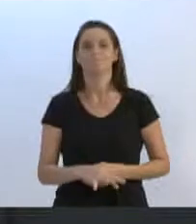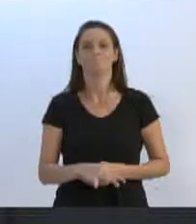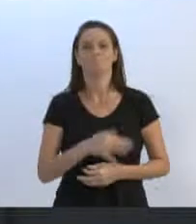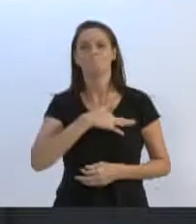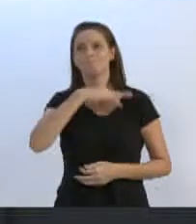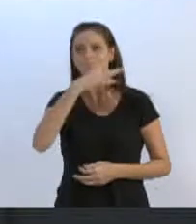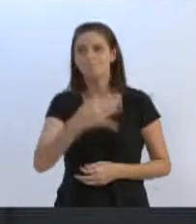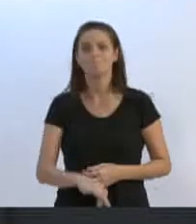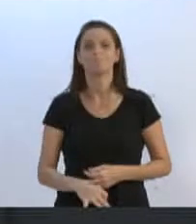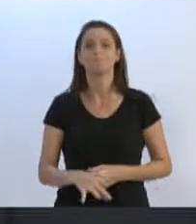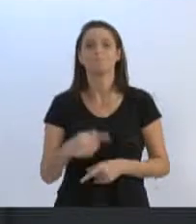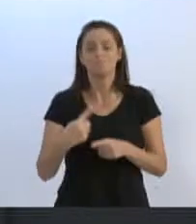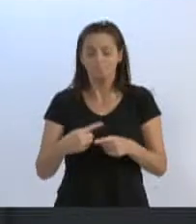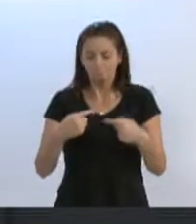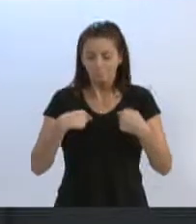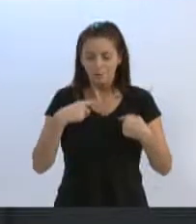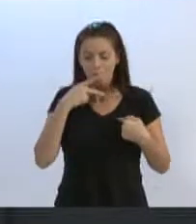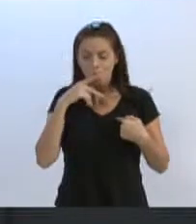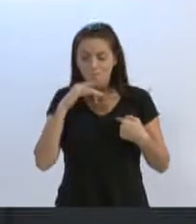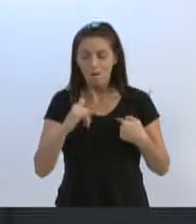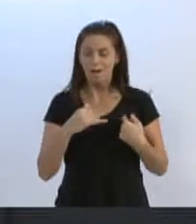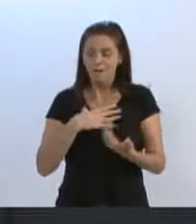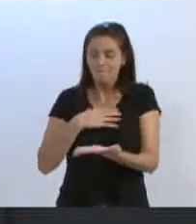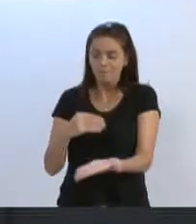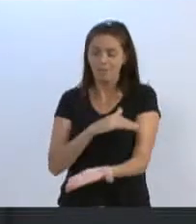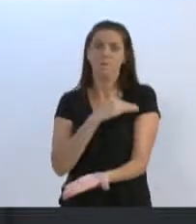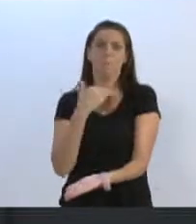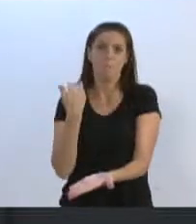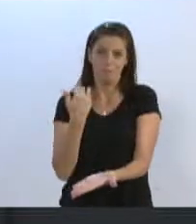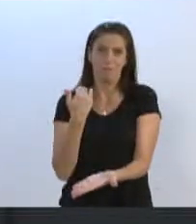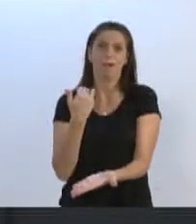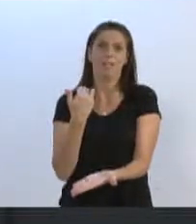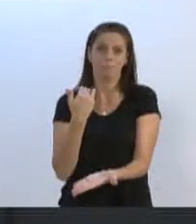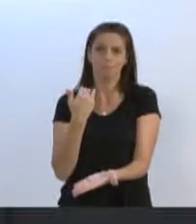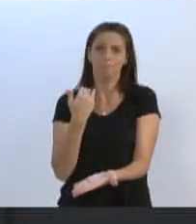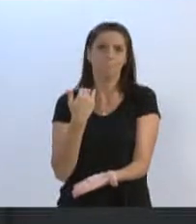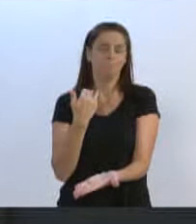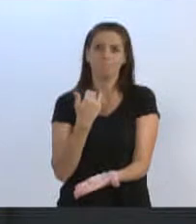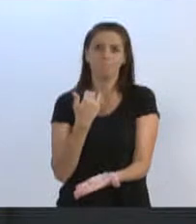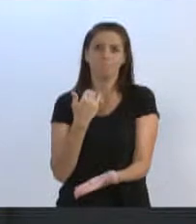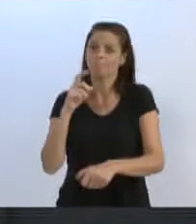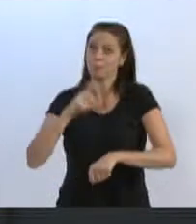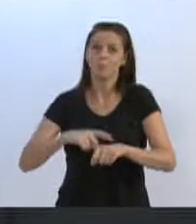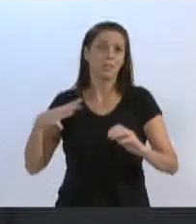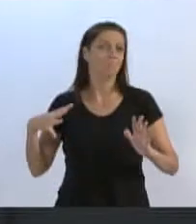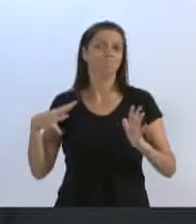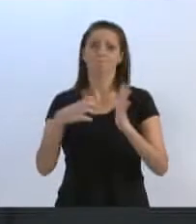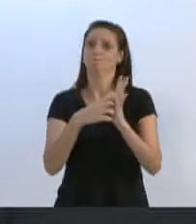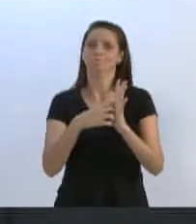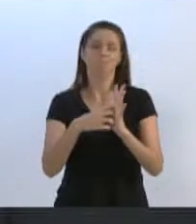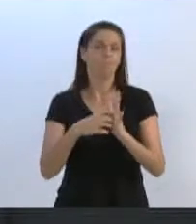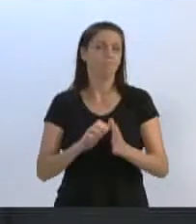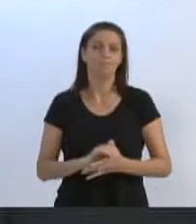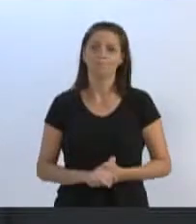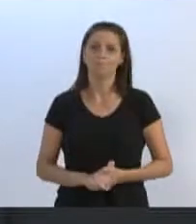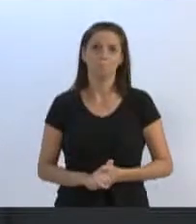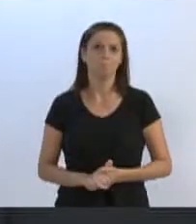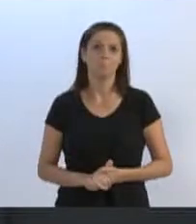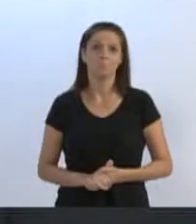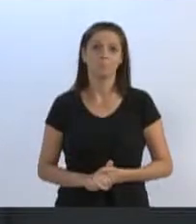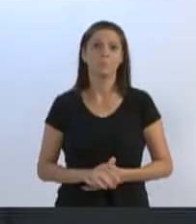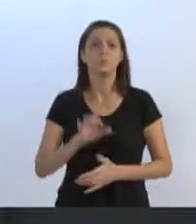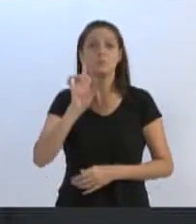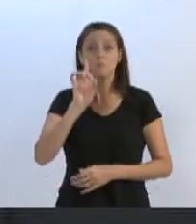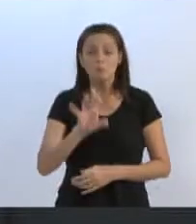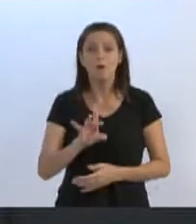de um pai que perde um filho no acidente só o dono